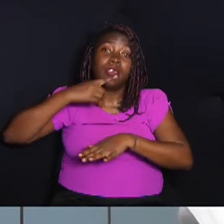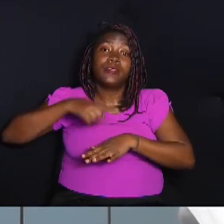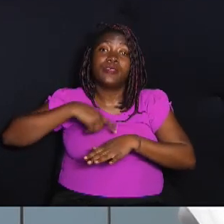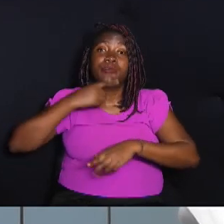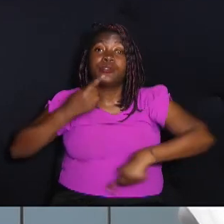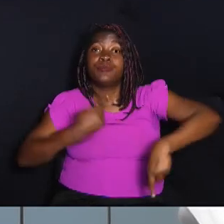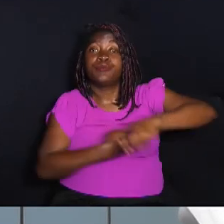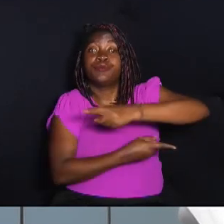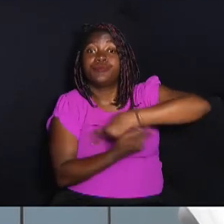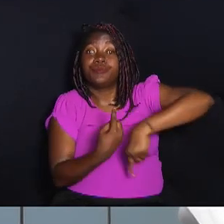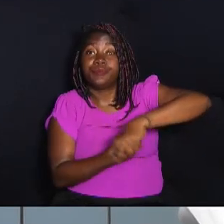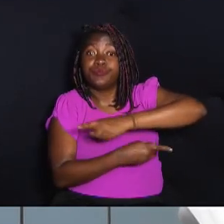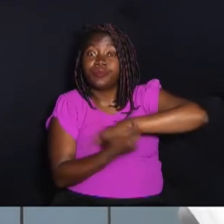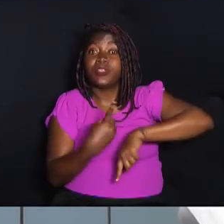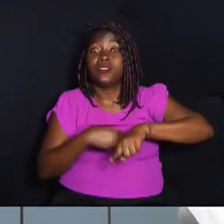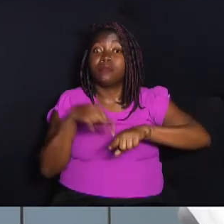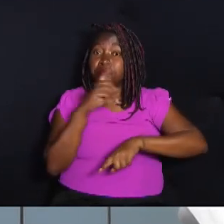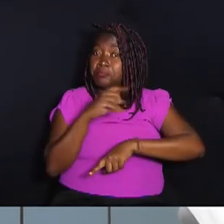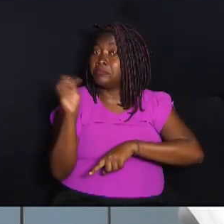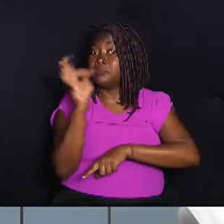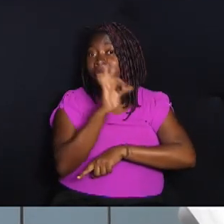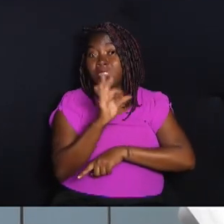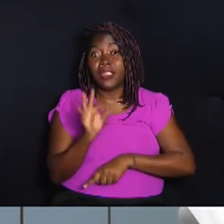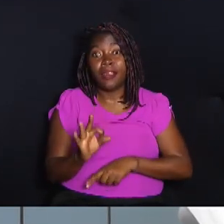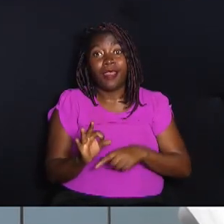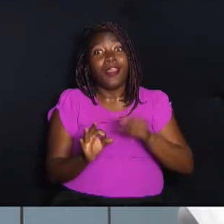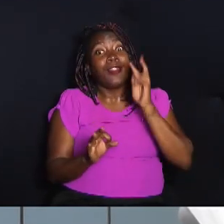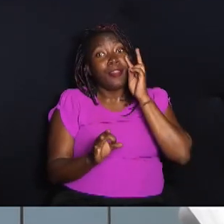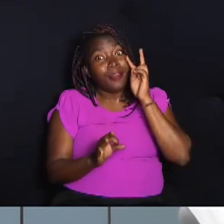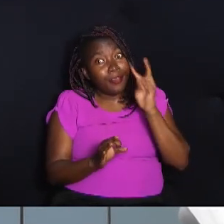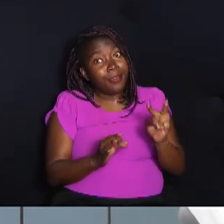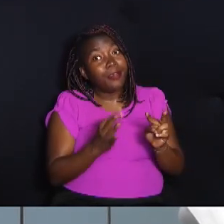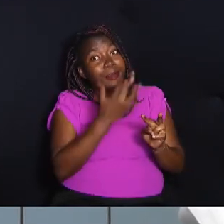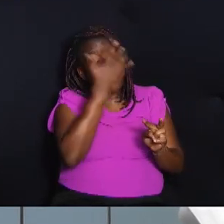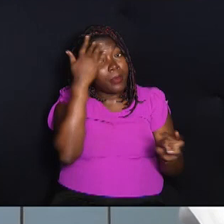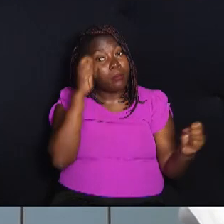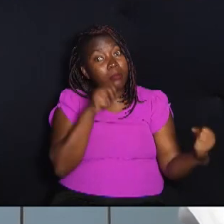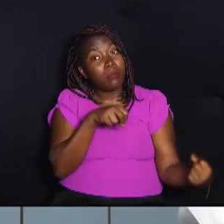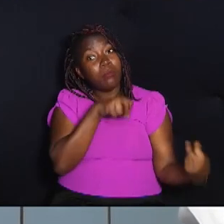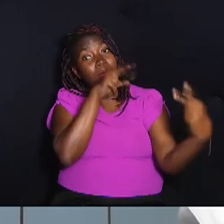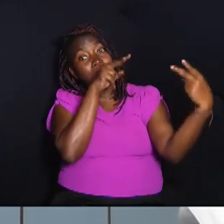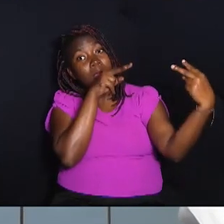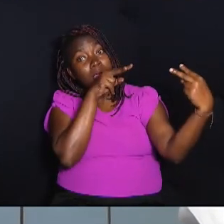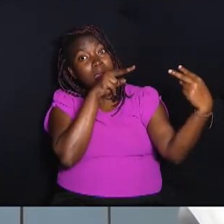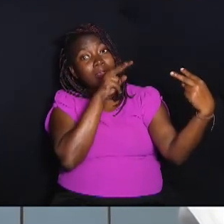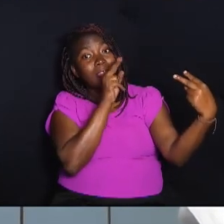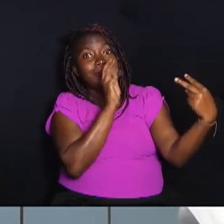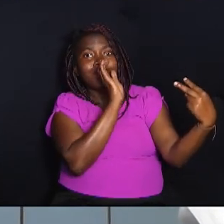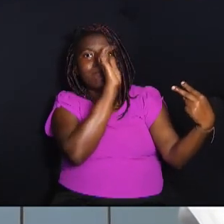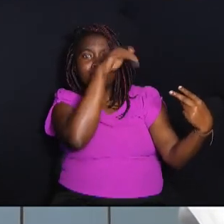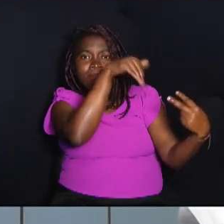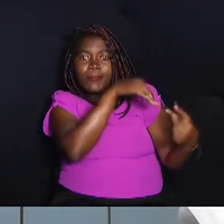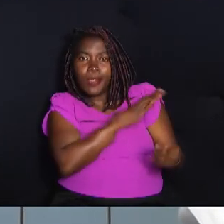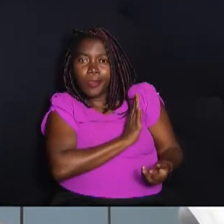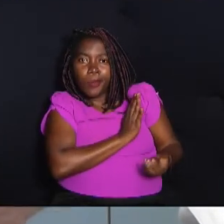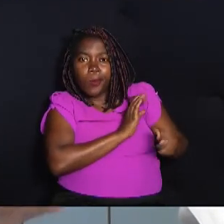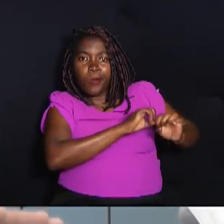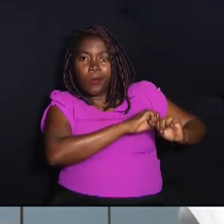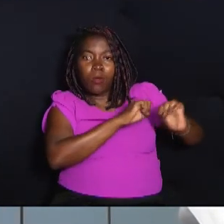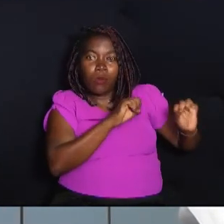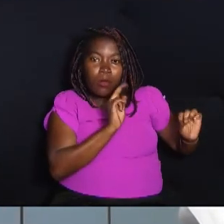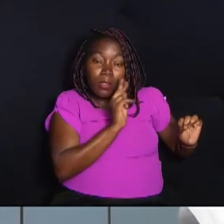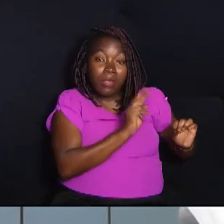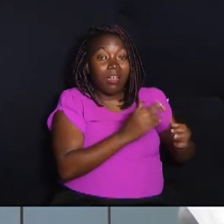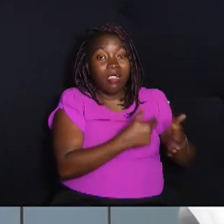interagindo na sua plenitude e ver a pessoa na sua essência, né? Olhar no olho, enxergar dentro do coração das pessoas. Então cada um fala o que